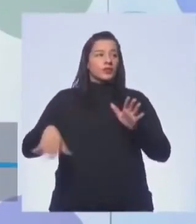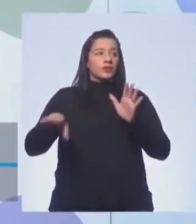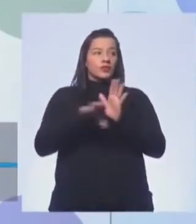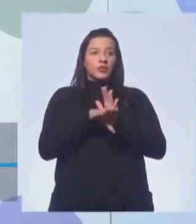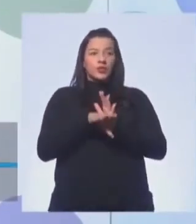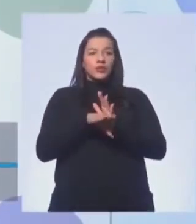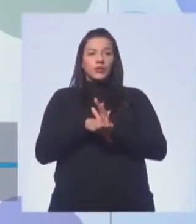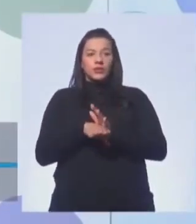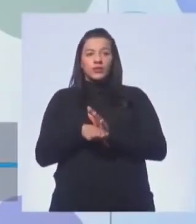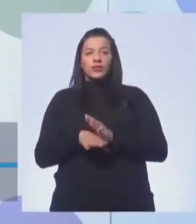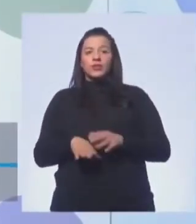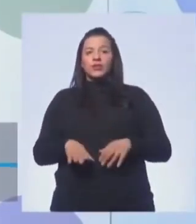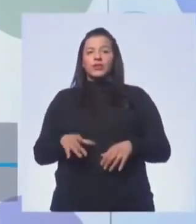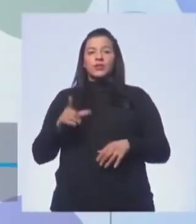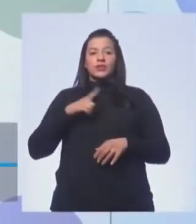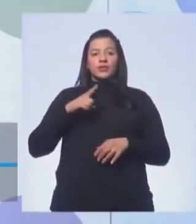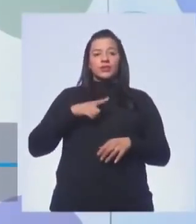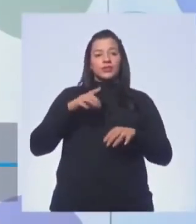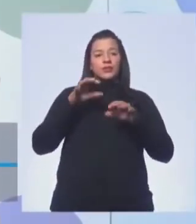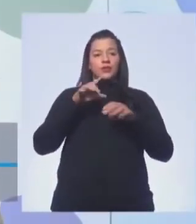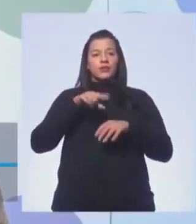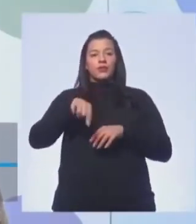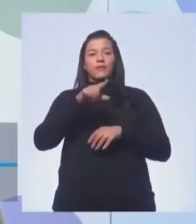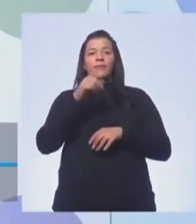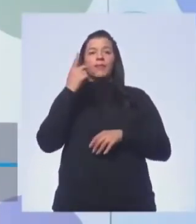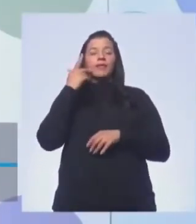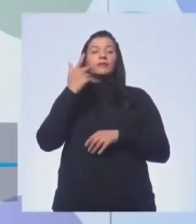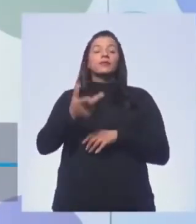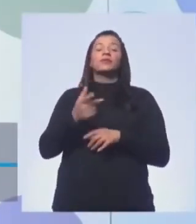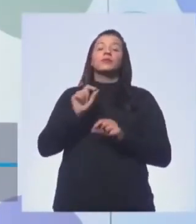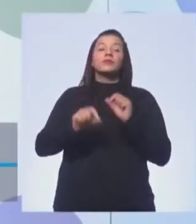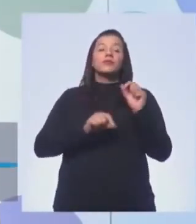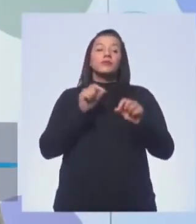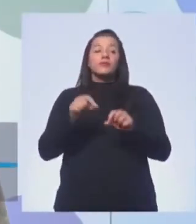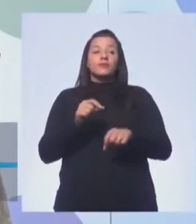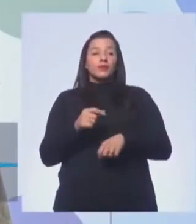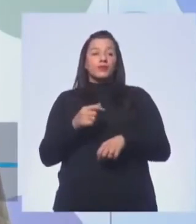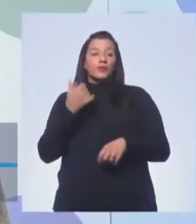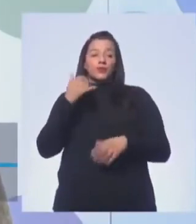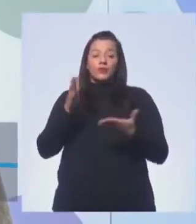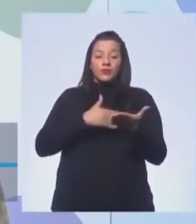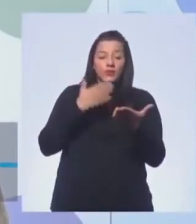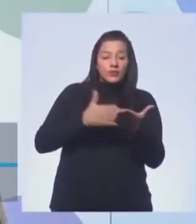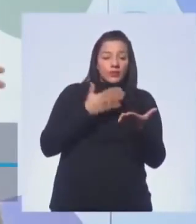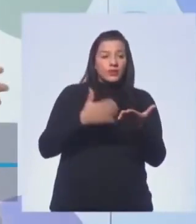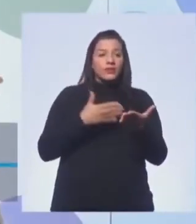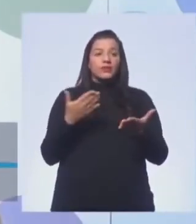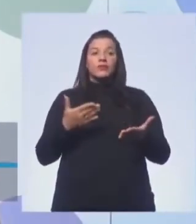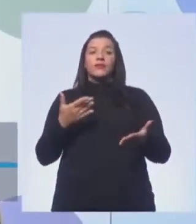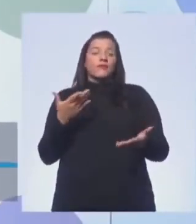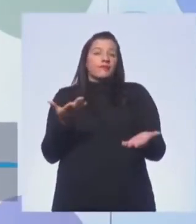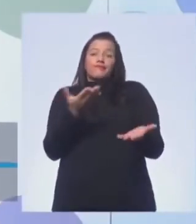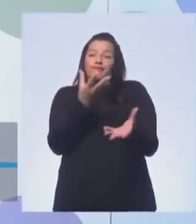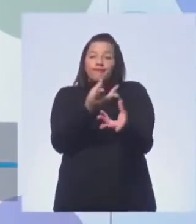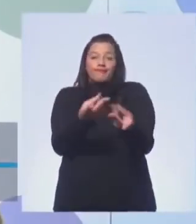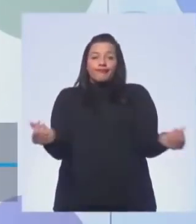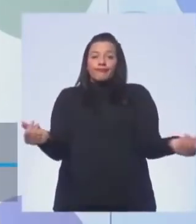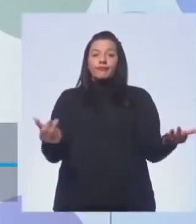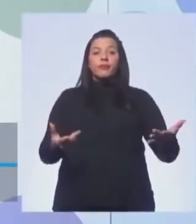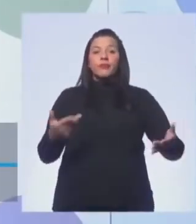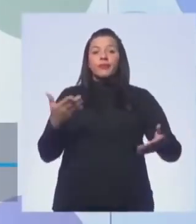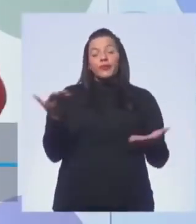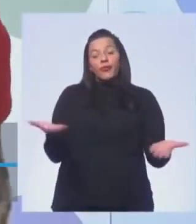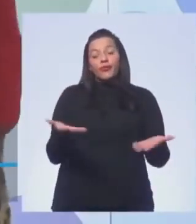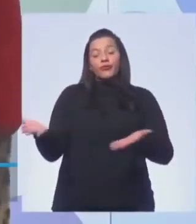falar uma besteira aí, tá certo? Vai chegar um tempo que os livros realmente vão ficar muito obsoletos, porque os menores, os mais